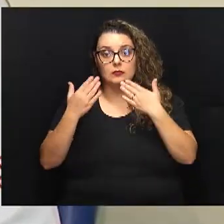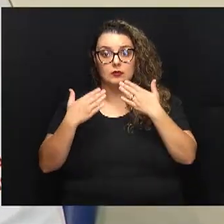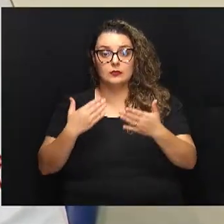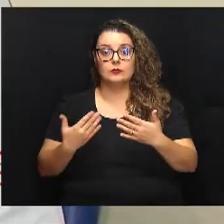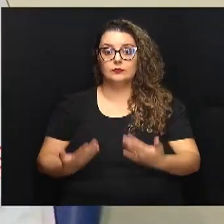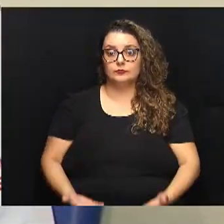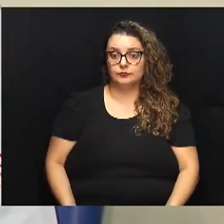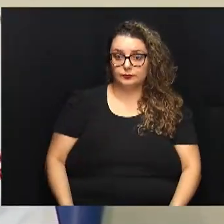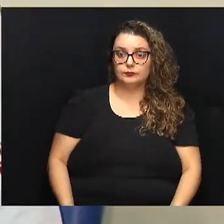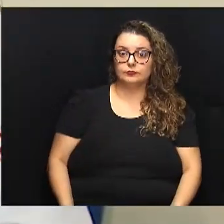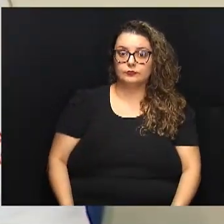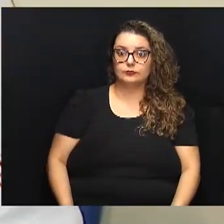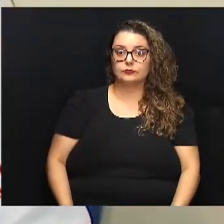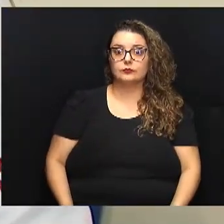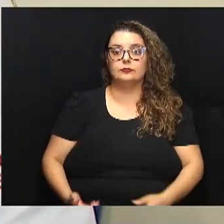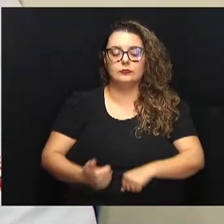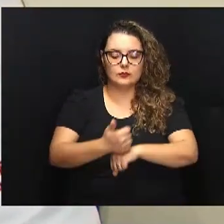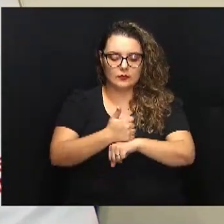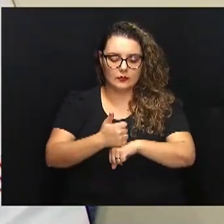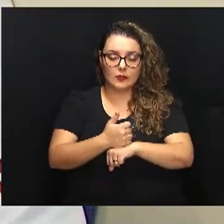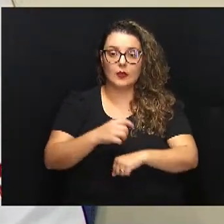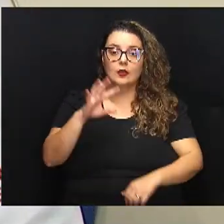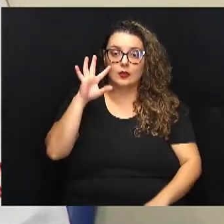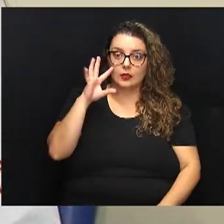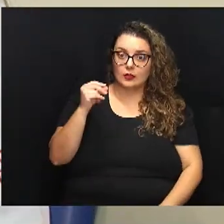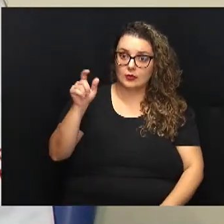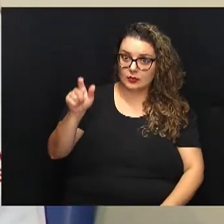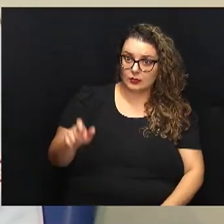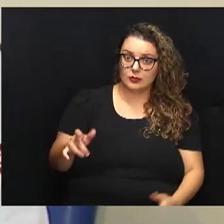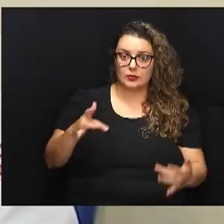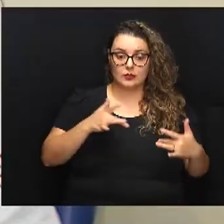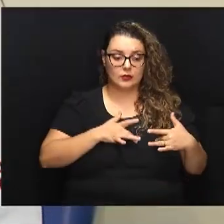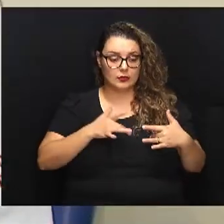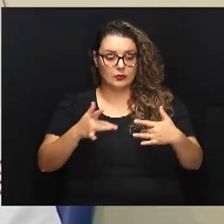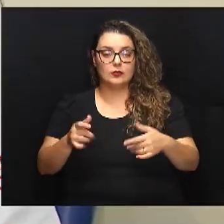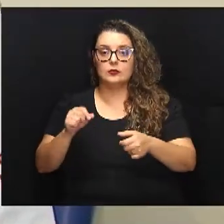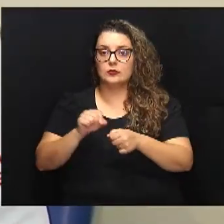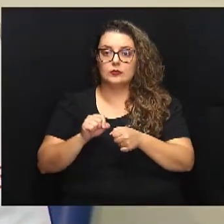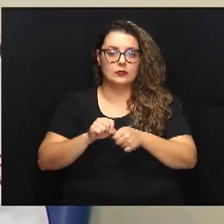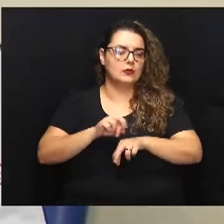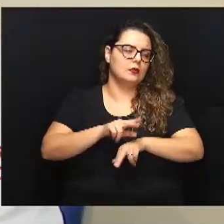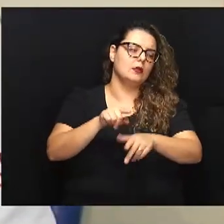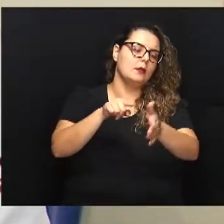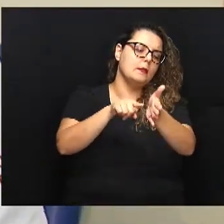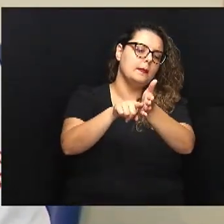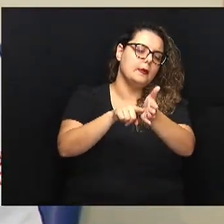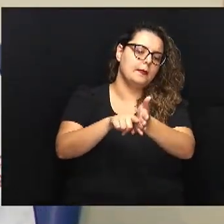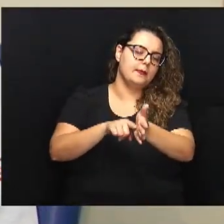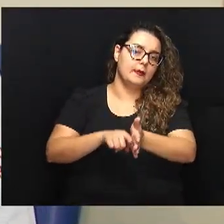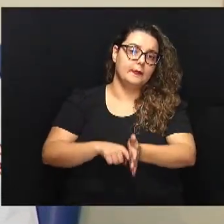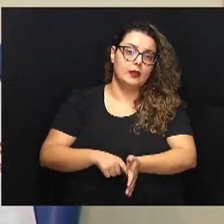onde o profissional vai conhecer o doador, né? E vai fazer diversas perguntas.